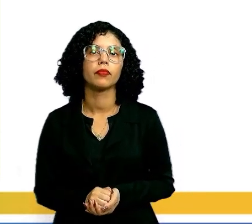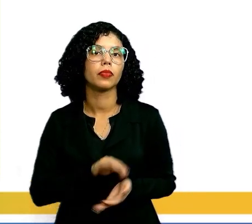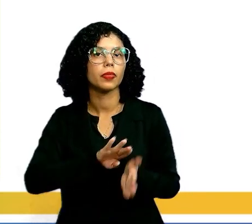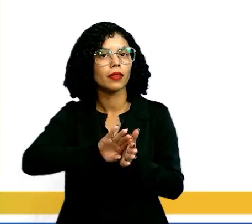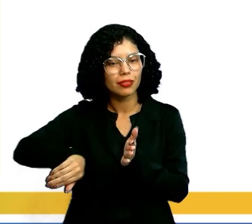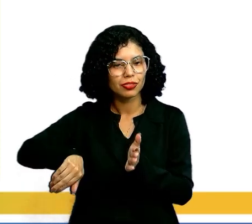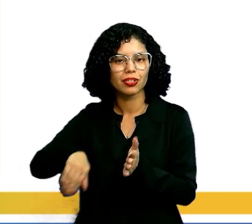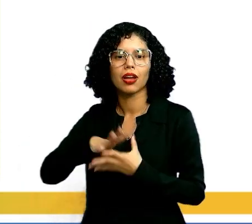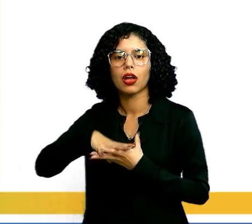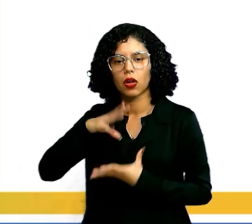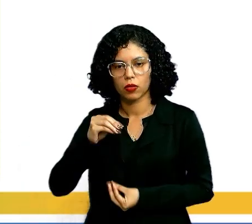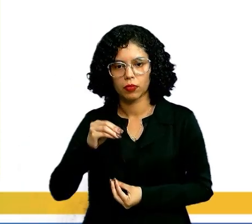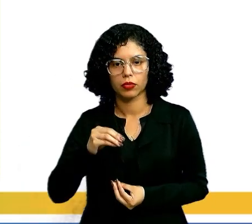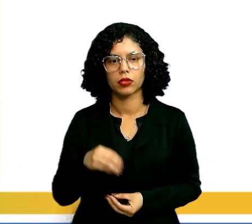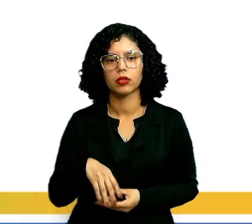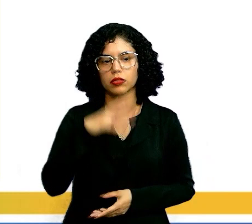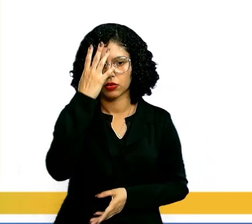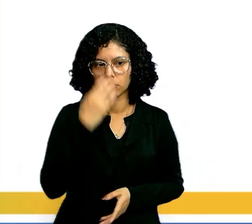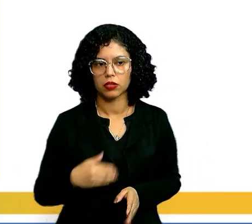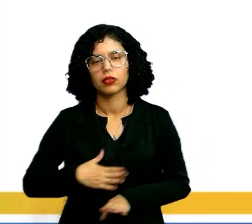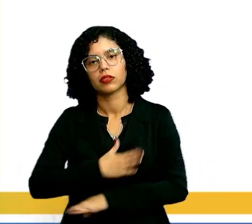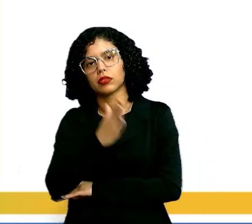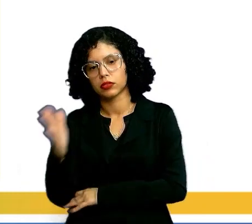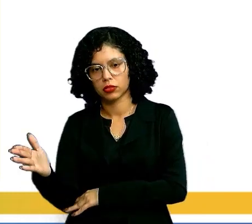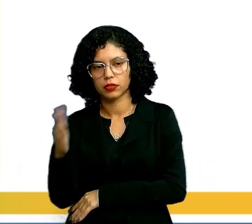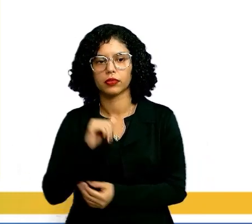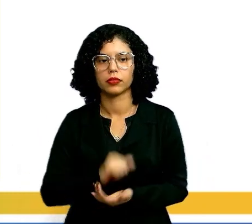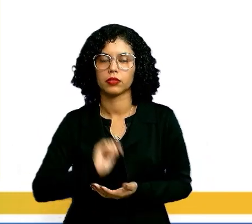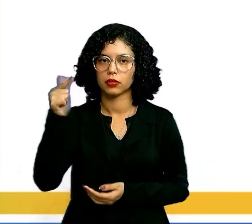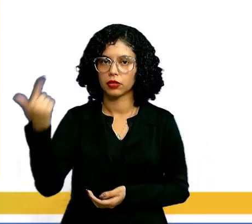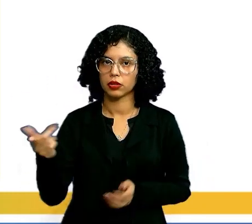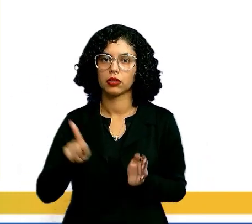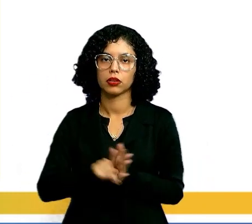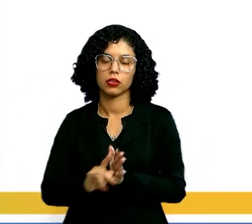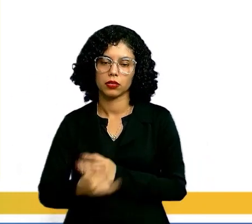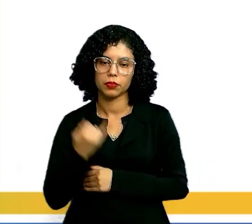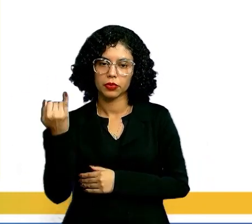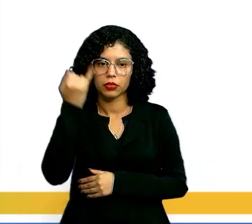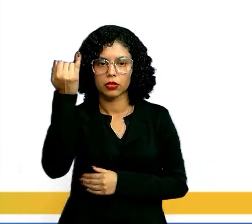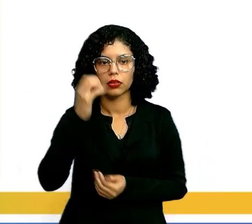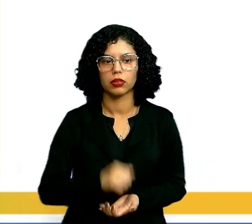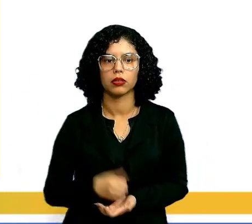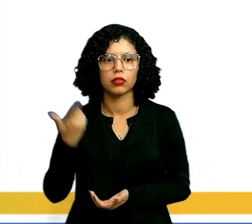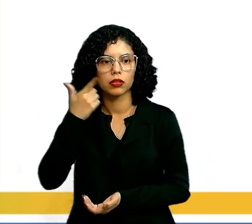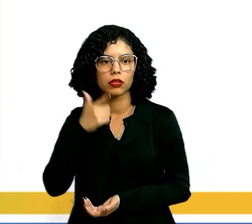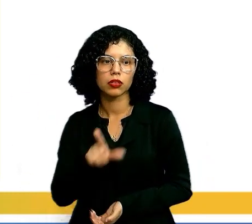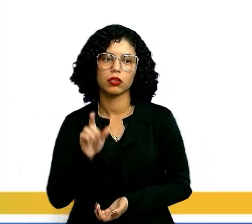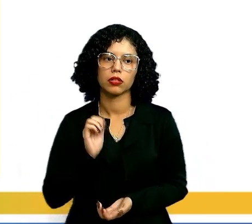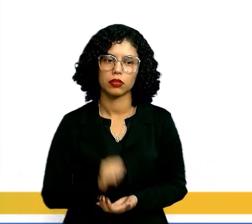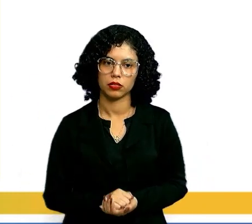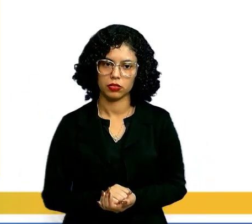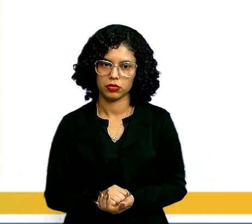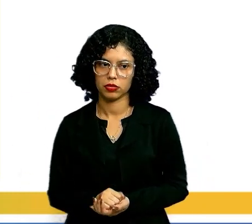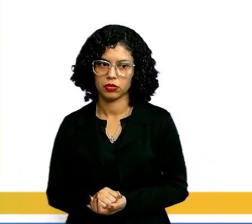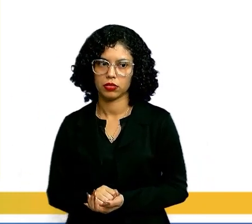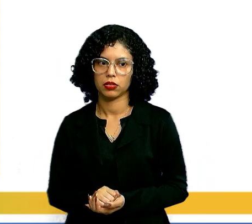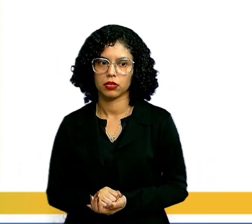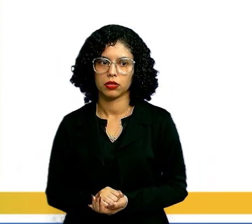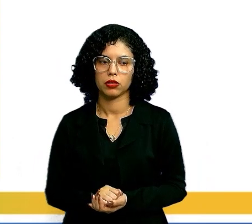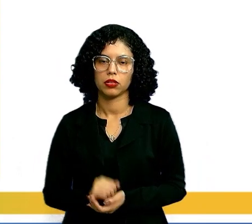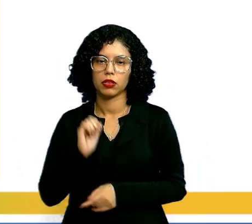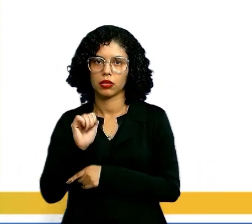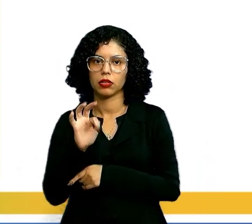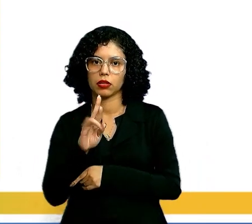que tiram a alma humana do cério que desviam a alma daquilo que é fundamental que é alcançar a a